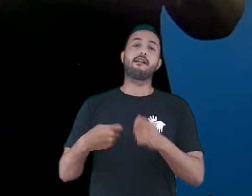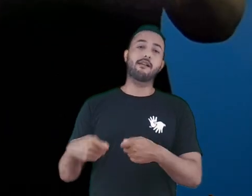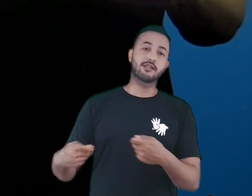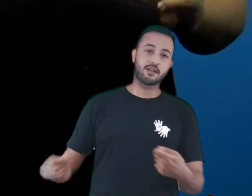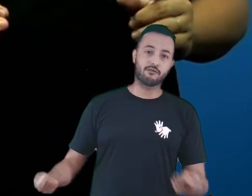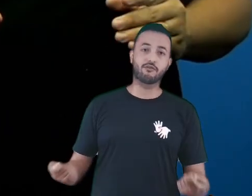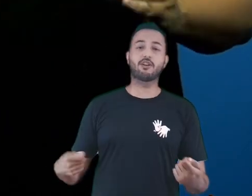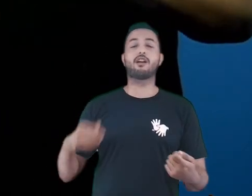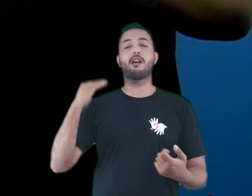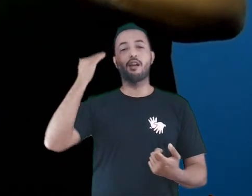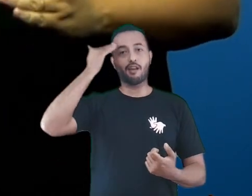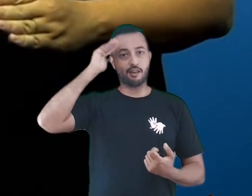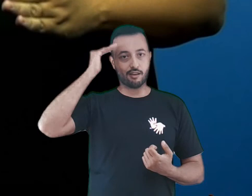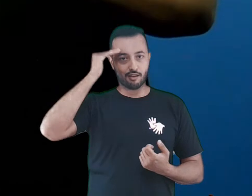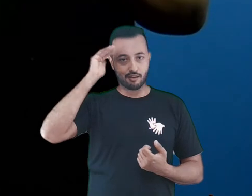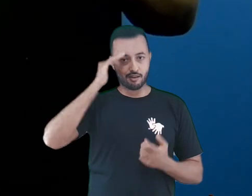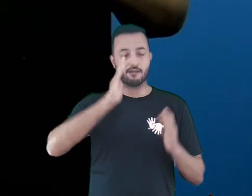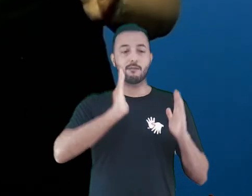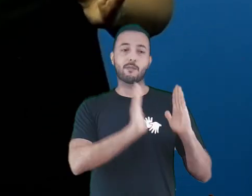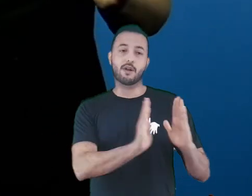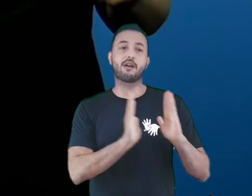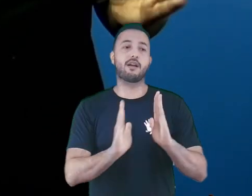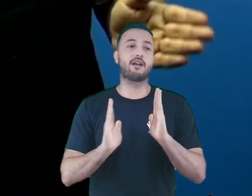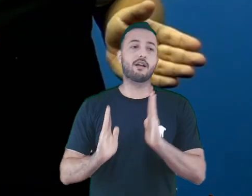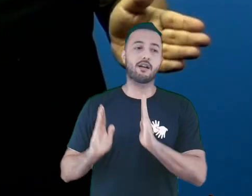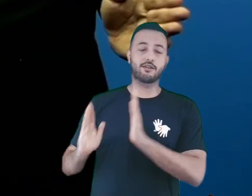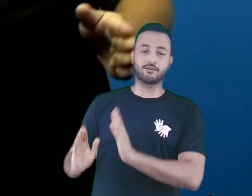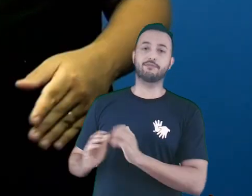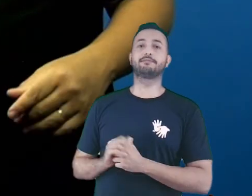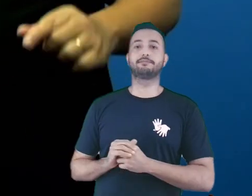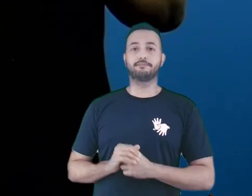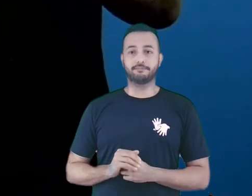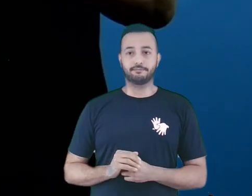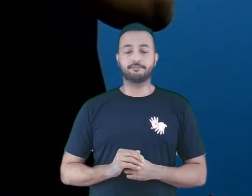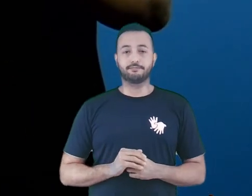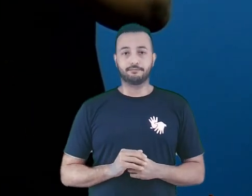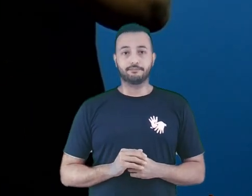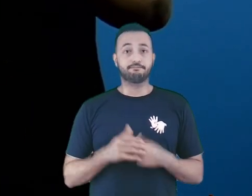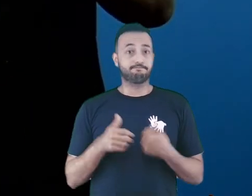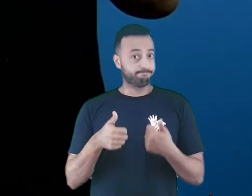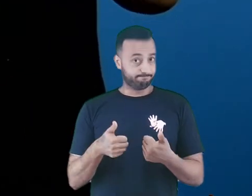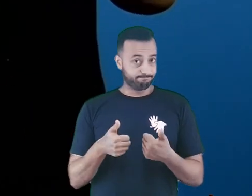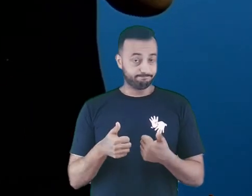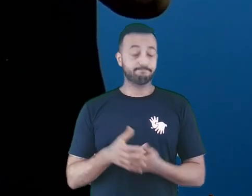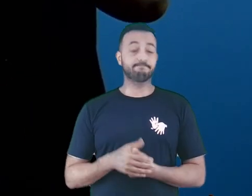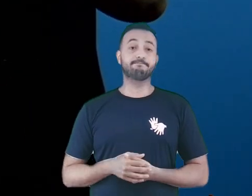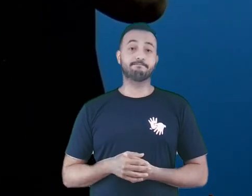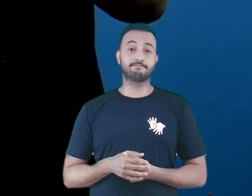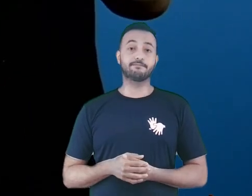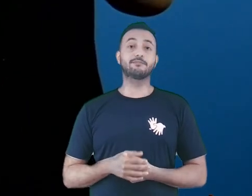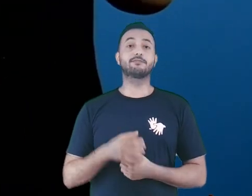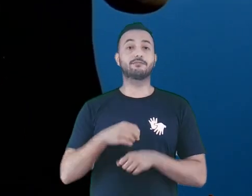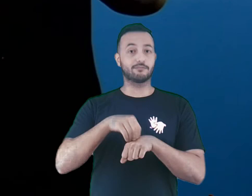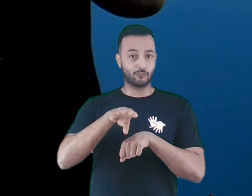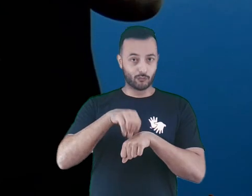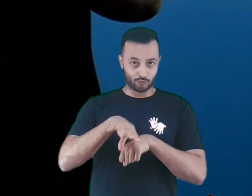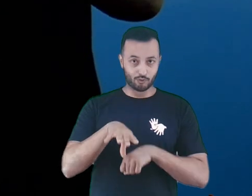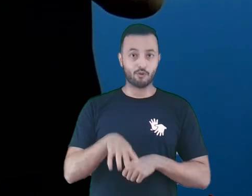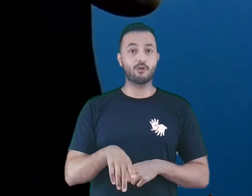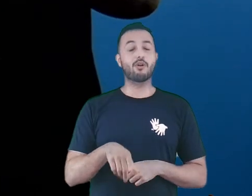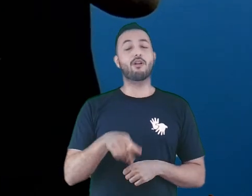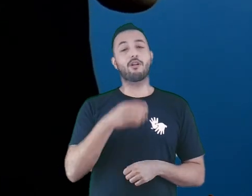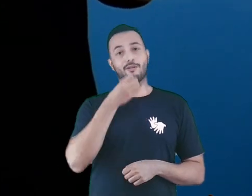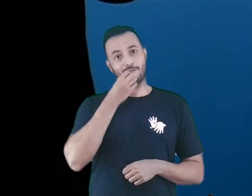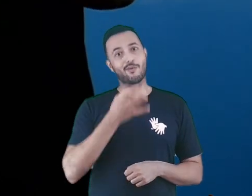classificá-los e entender parte a parte. Tá bom, gente? Uma boa dica para a